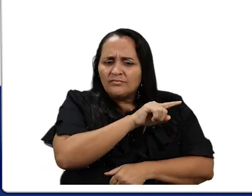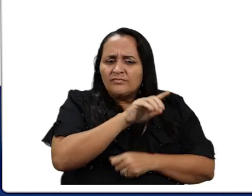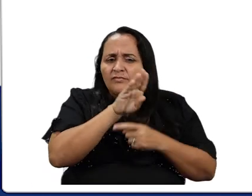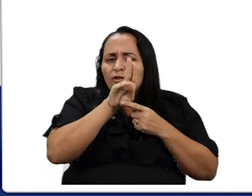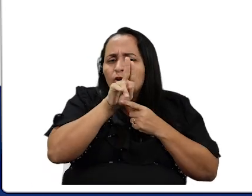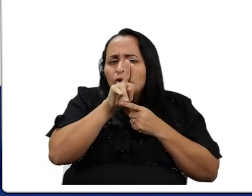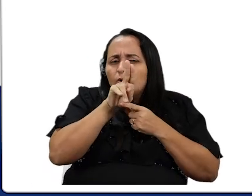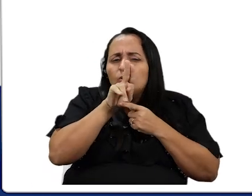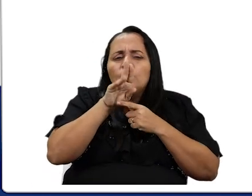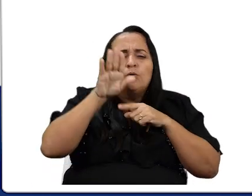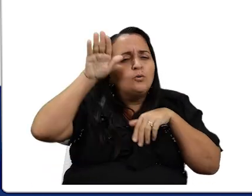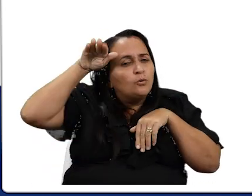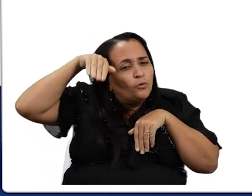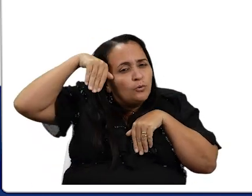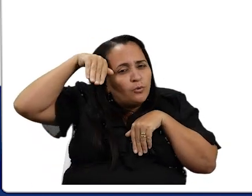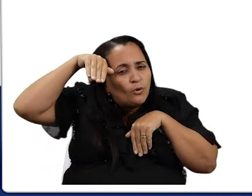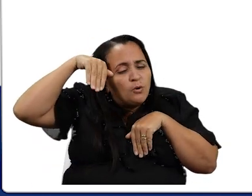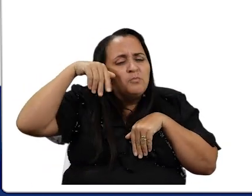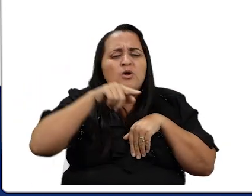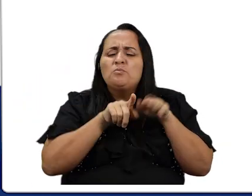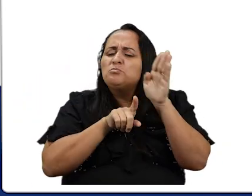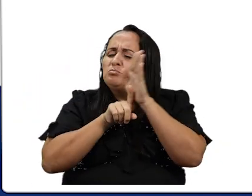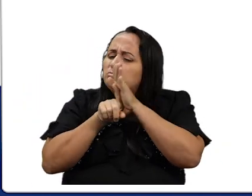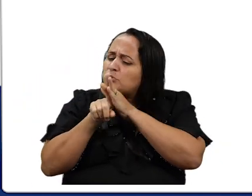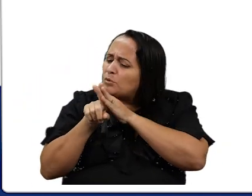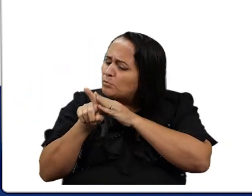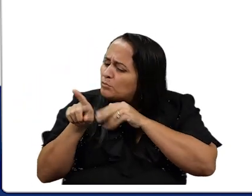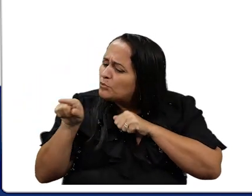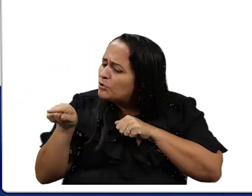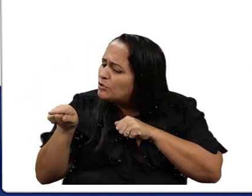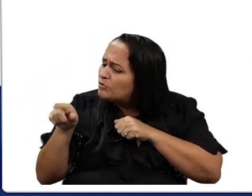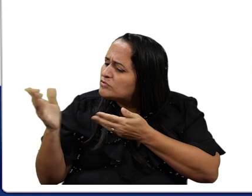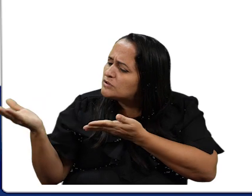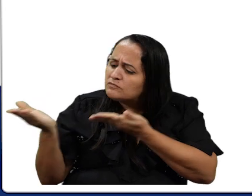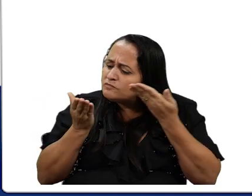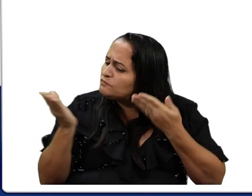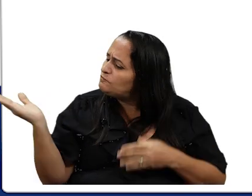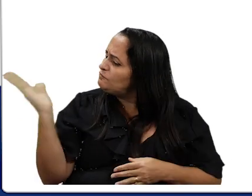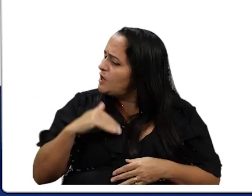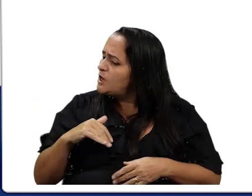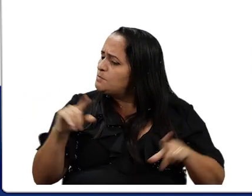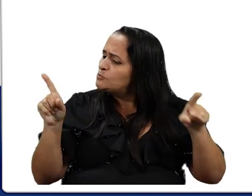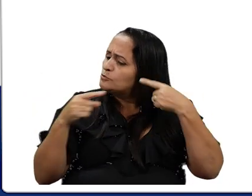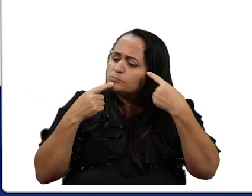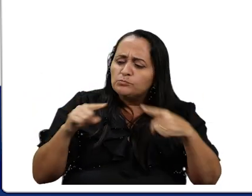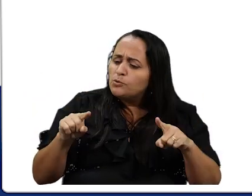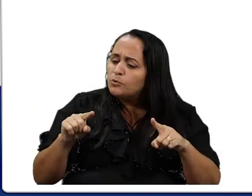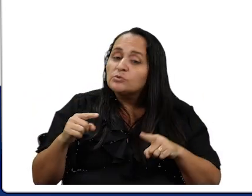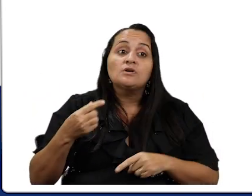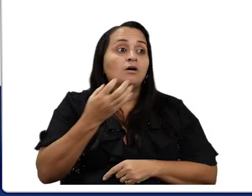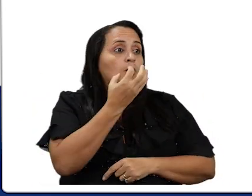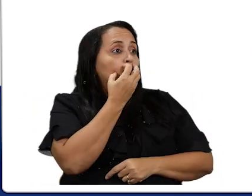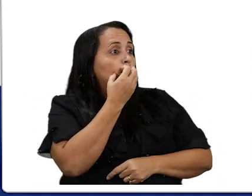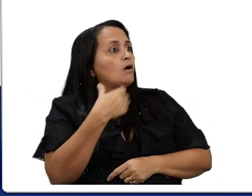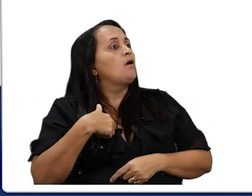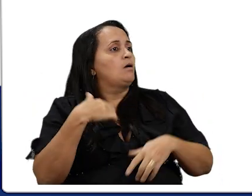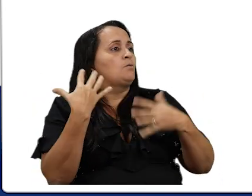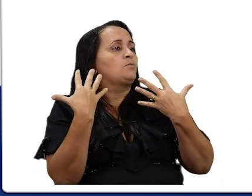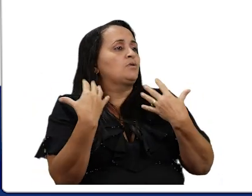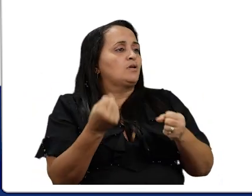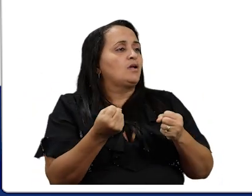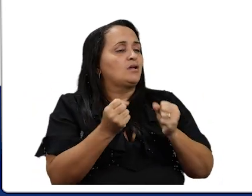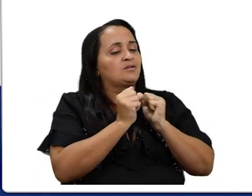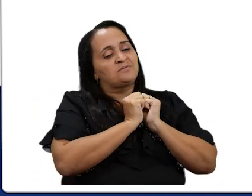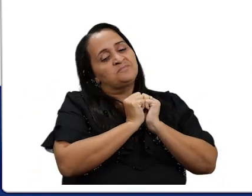musicais, convidando-o a participar. O cão ficou animadíssimo e seguiu com o seu novo